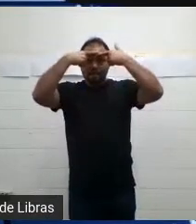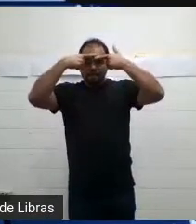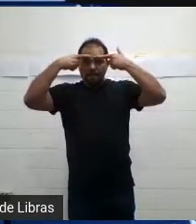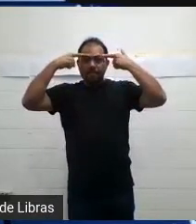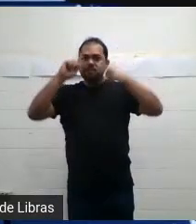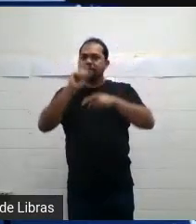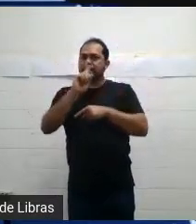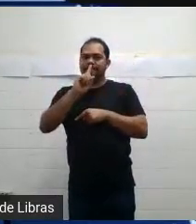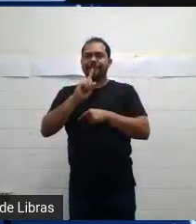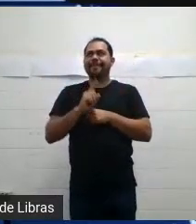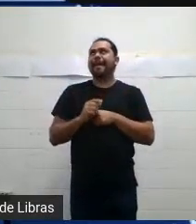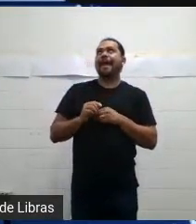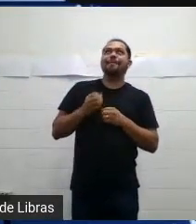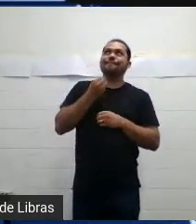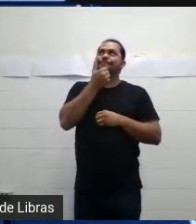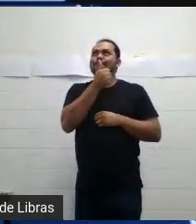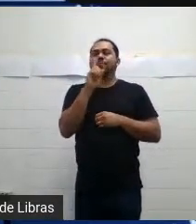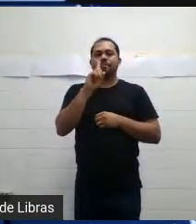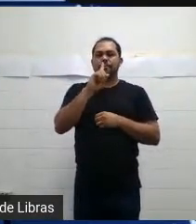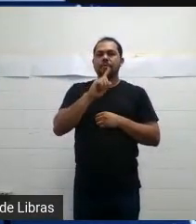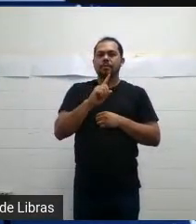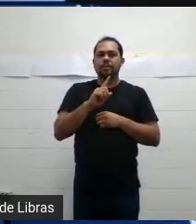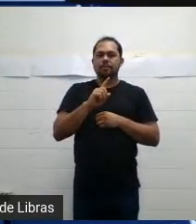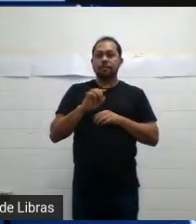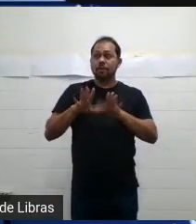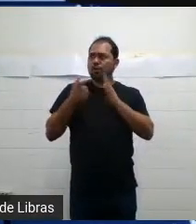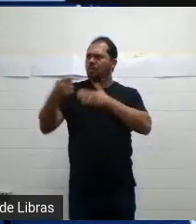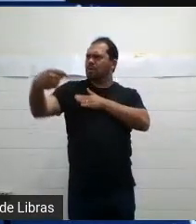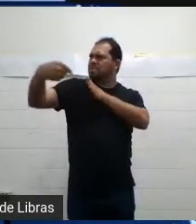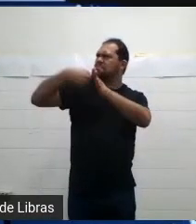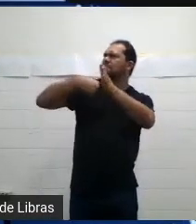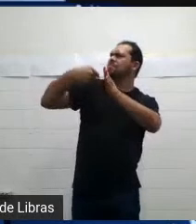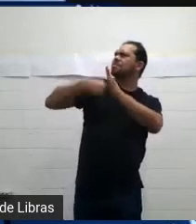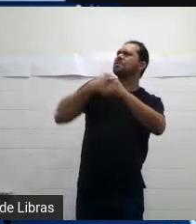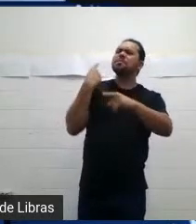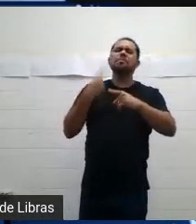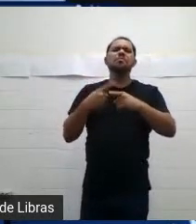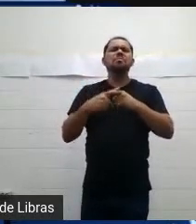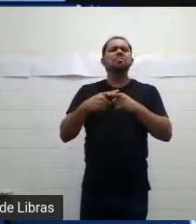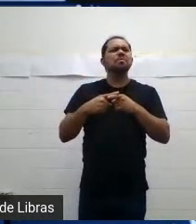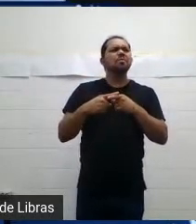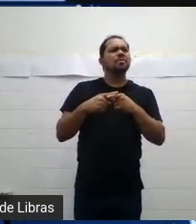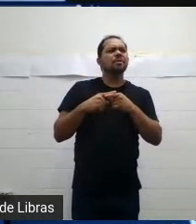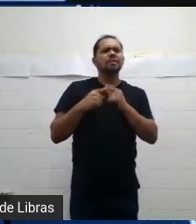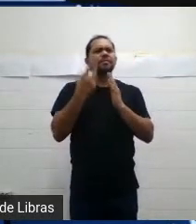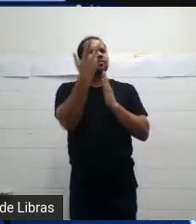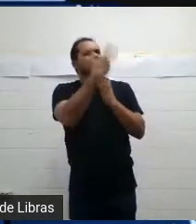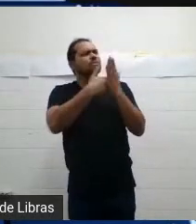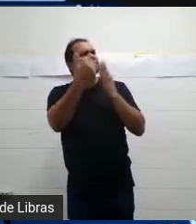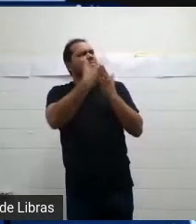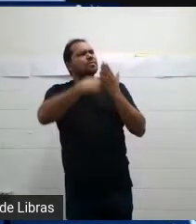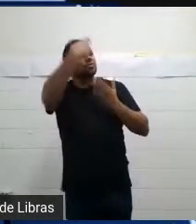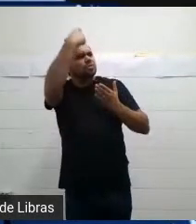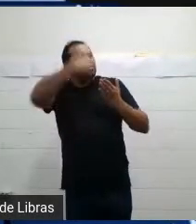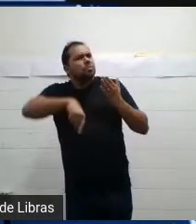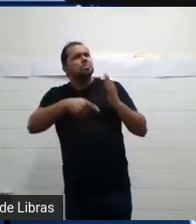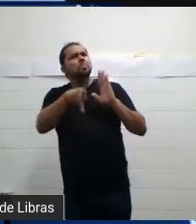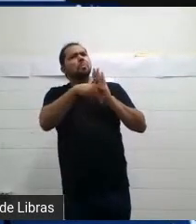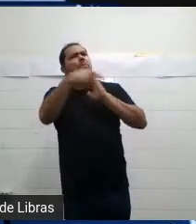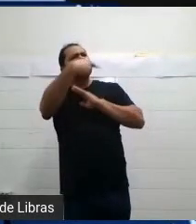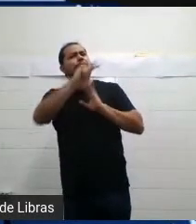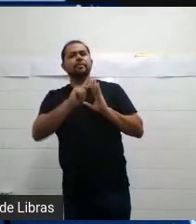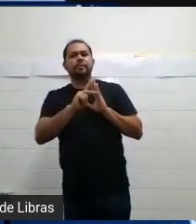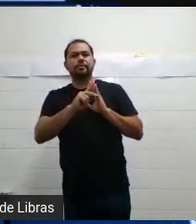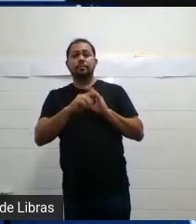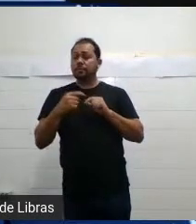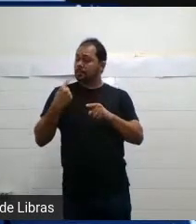né? E quando ela era questionada sobre a razão, né, da fixação por autorretratos, era porque ela pintava a